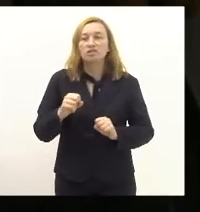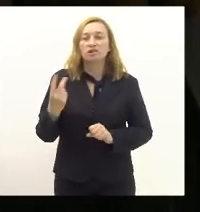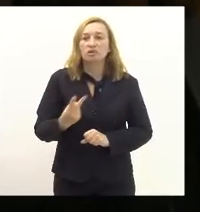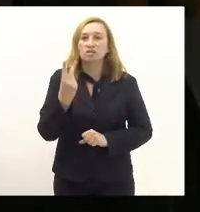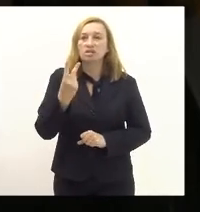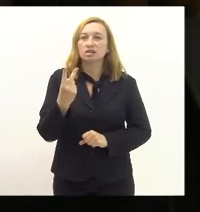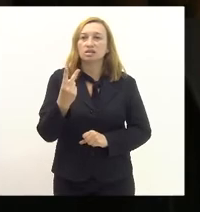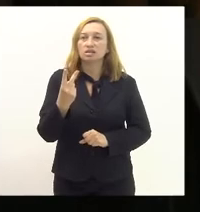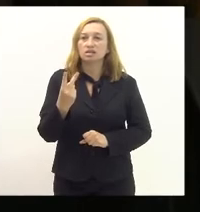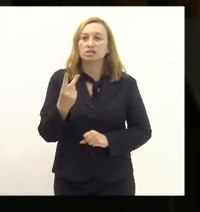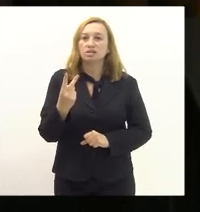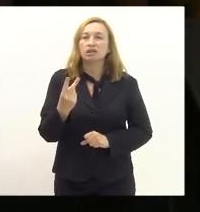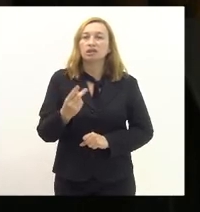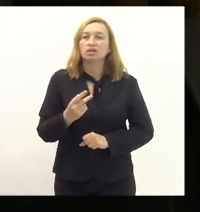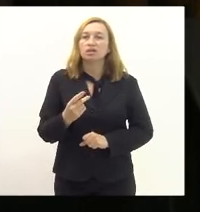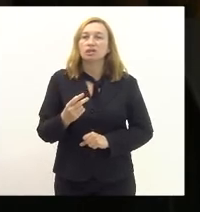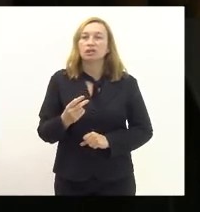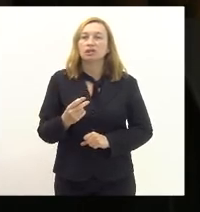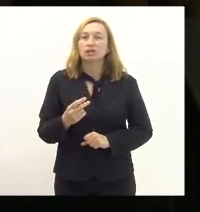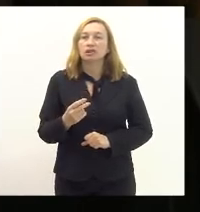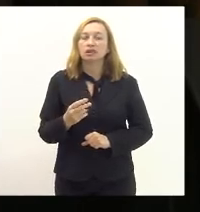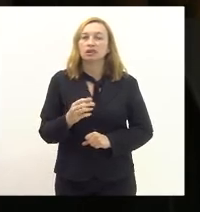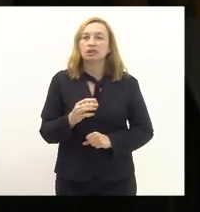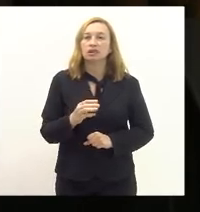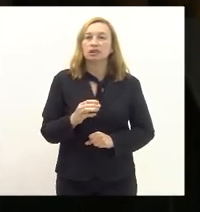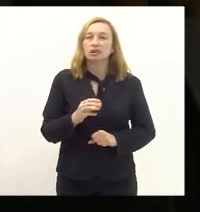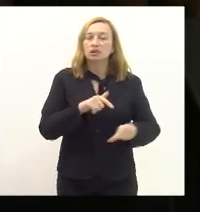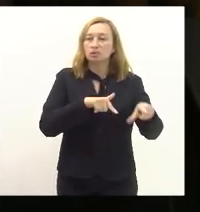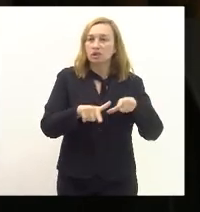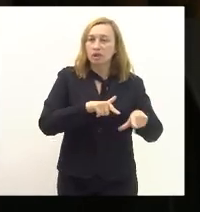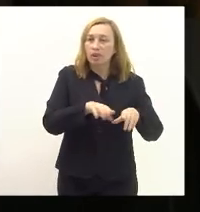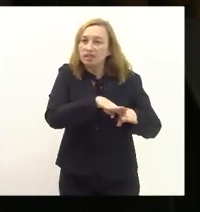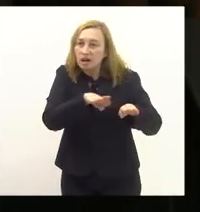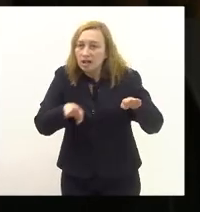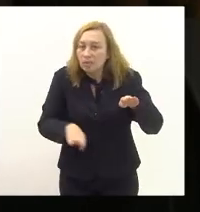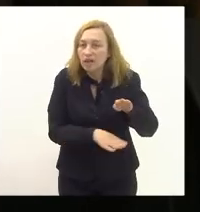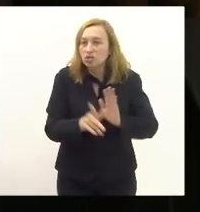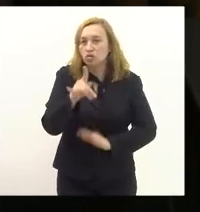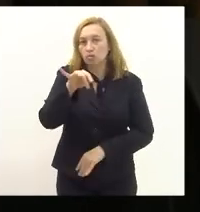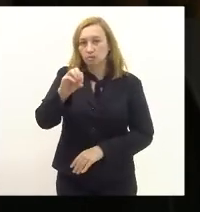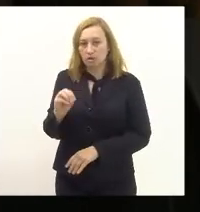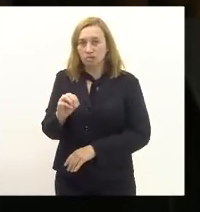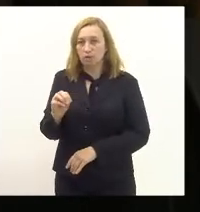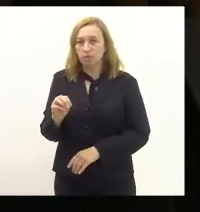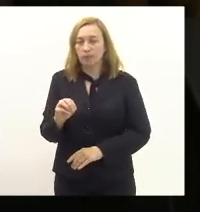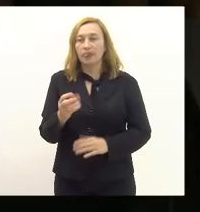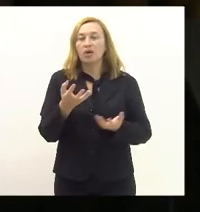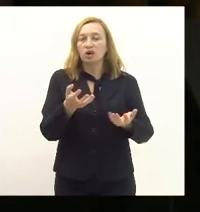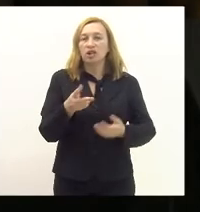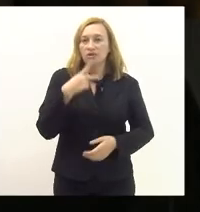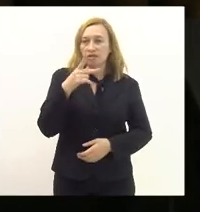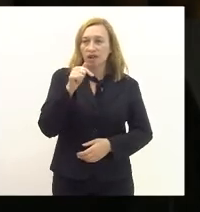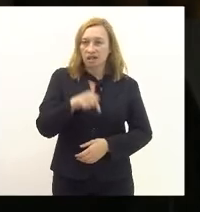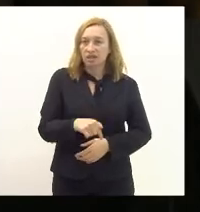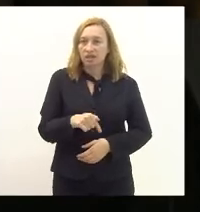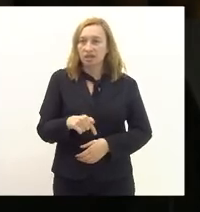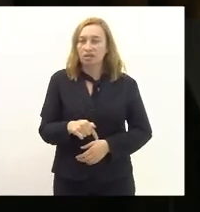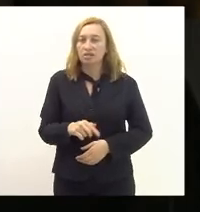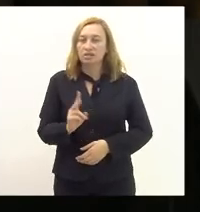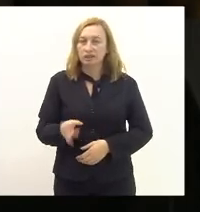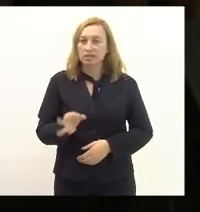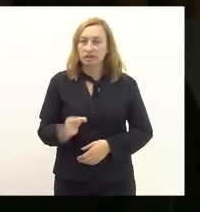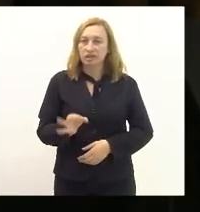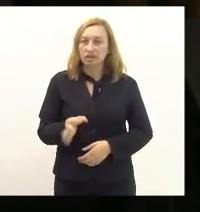priorizado, que possam ser priorizadas as carreiras que estão abaixo do piso. E eu queria aqui citar com muita